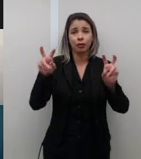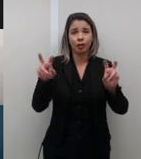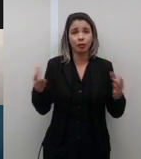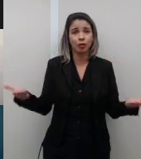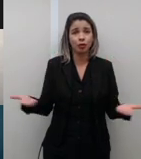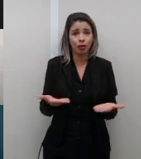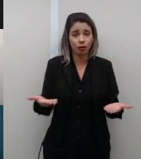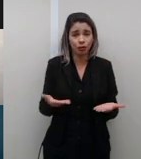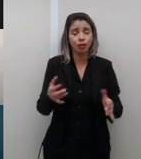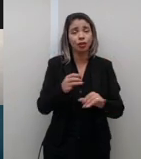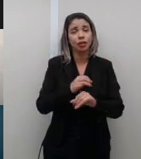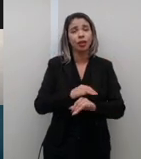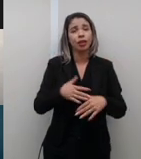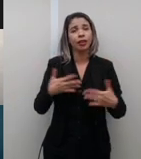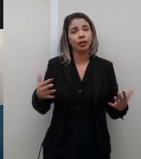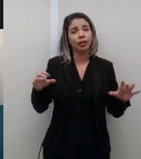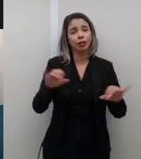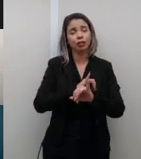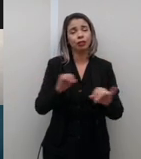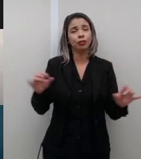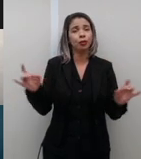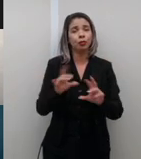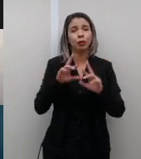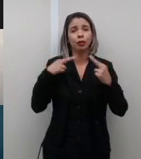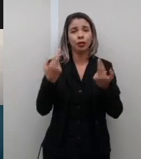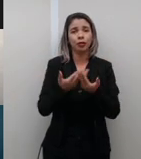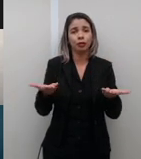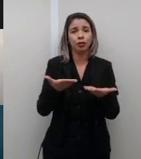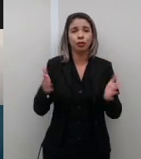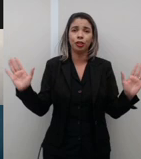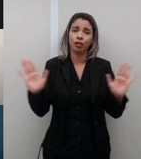e declaro encerrada a presente sessão. Muito obrigado.